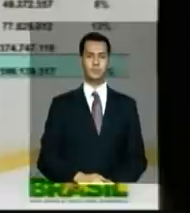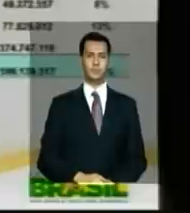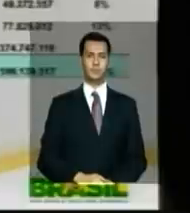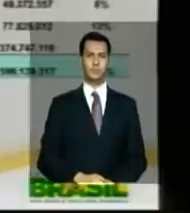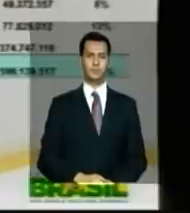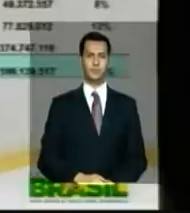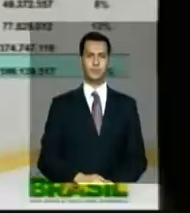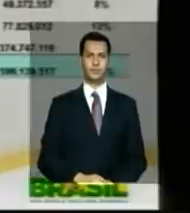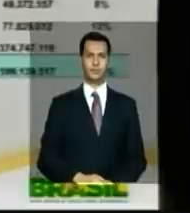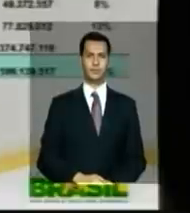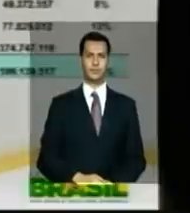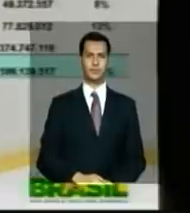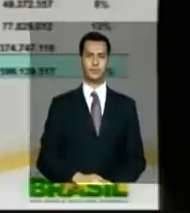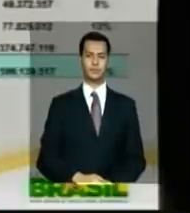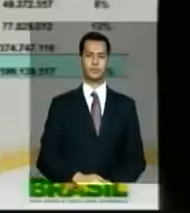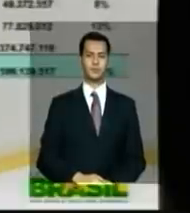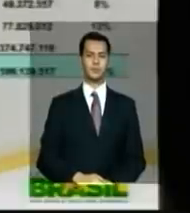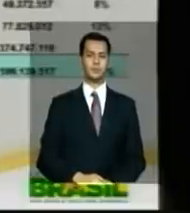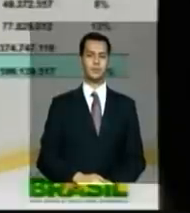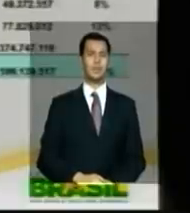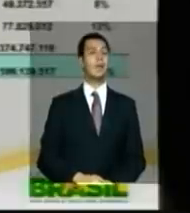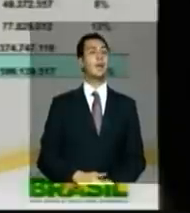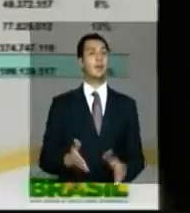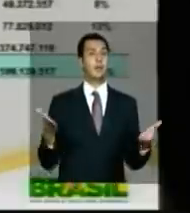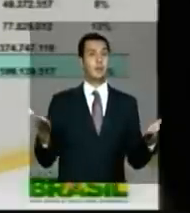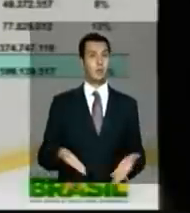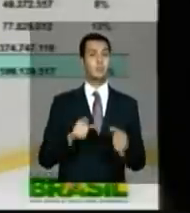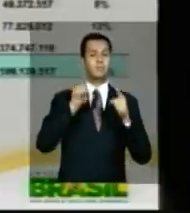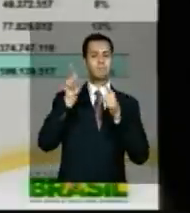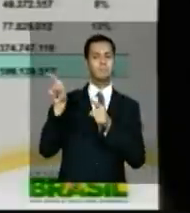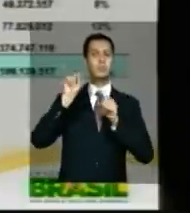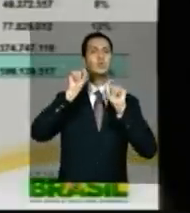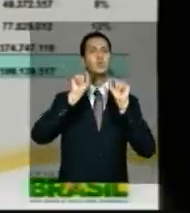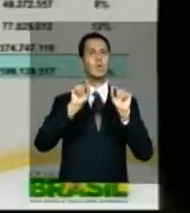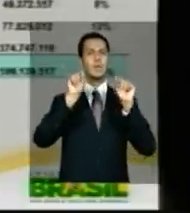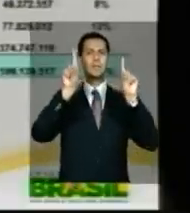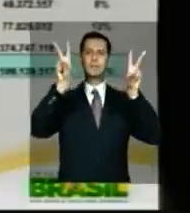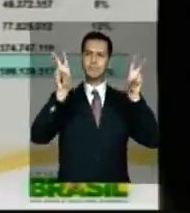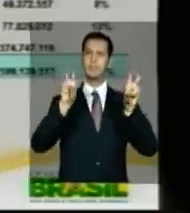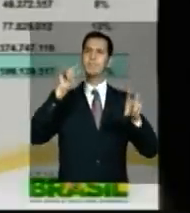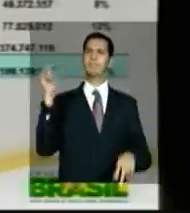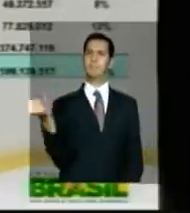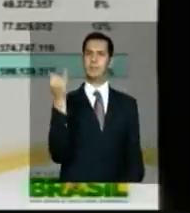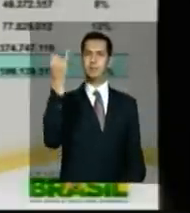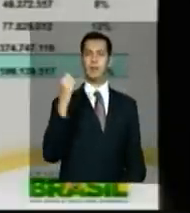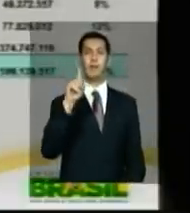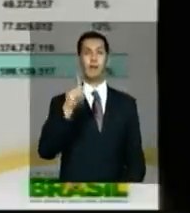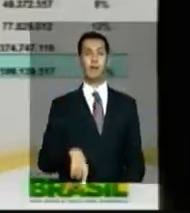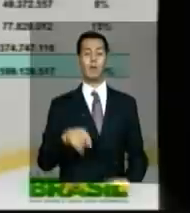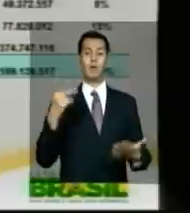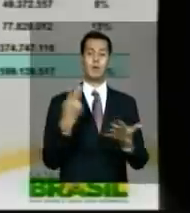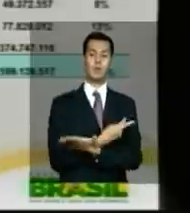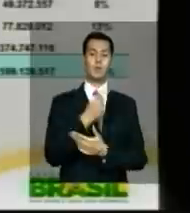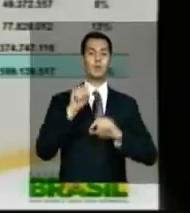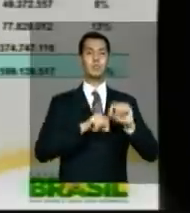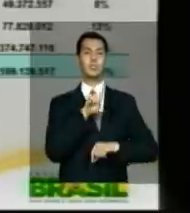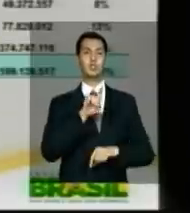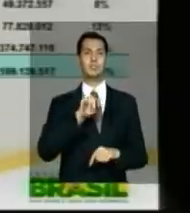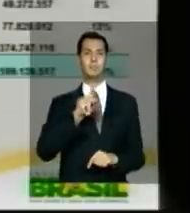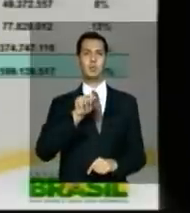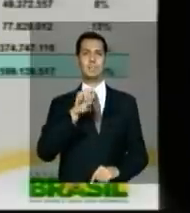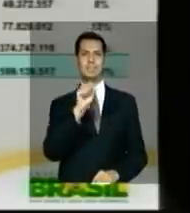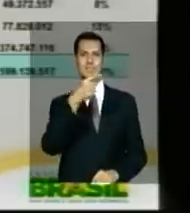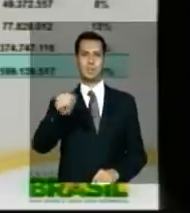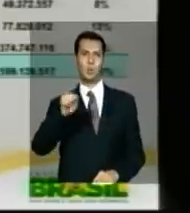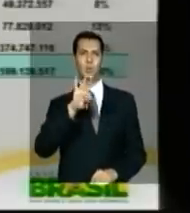gentileza aqui uma questão extremamente importante pensando agora nas chamadas disposições transitórias para